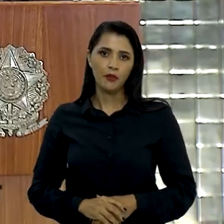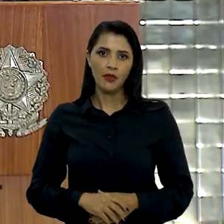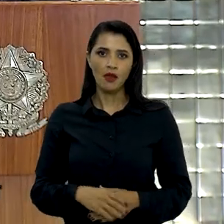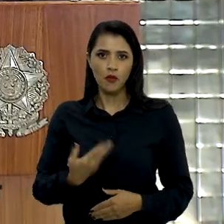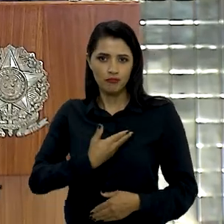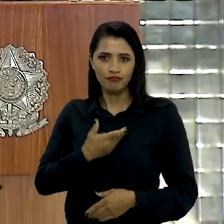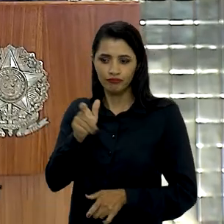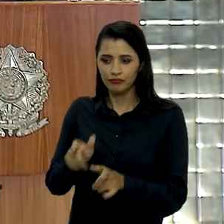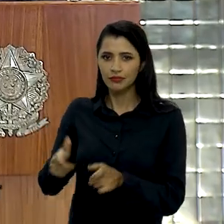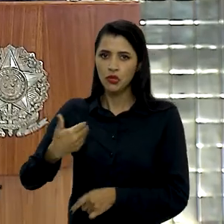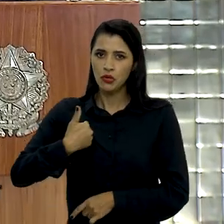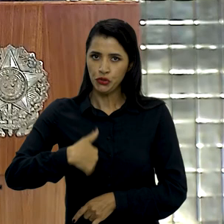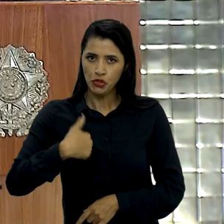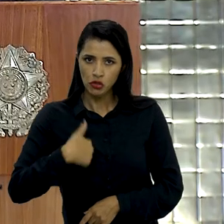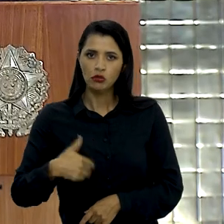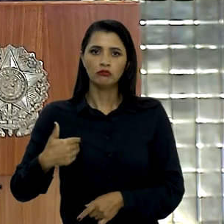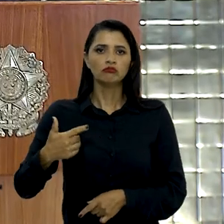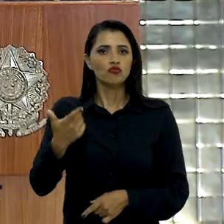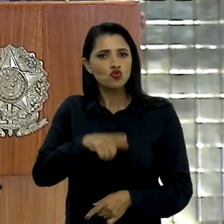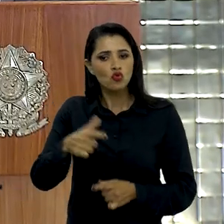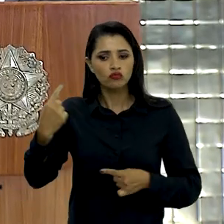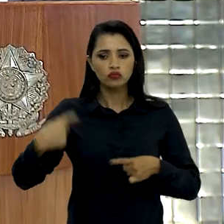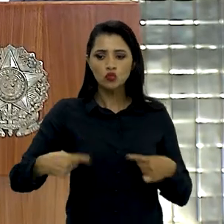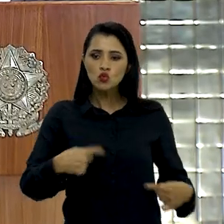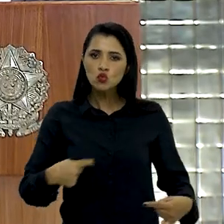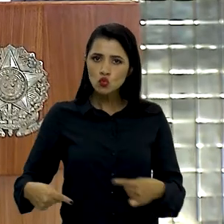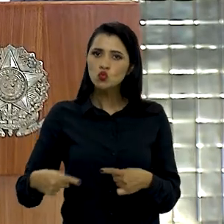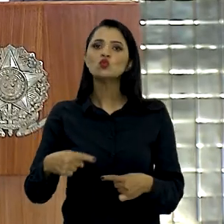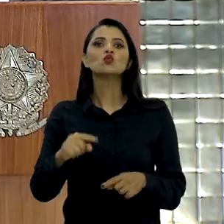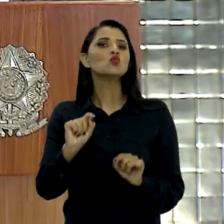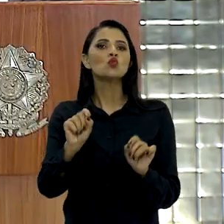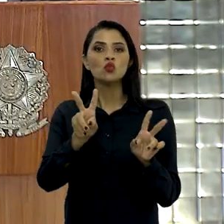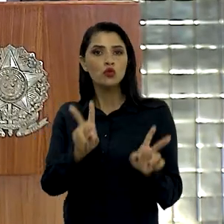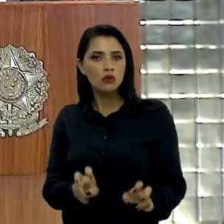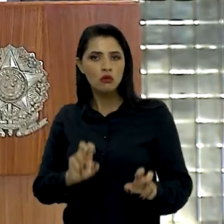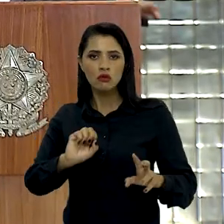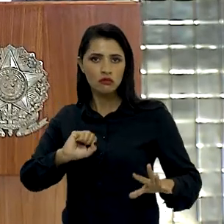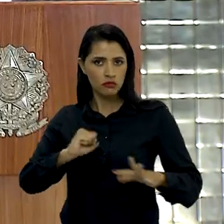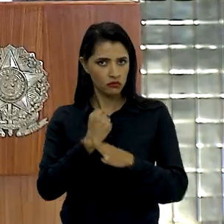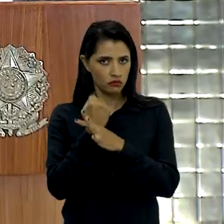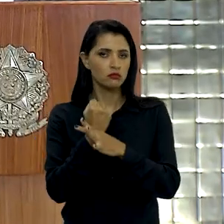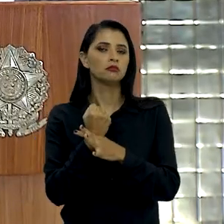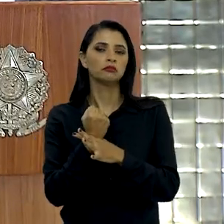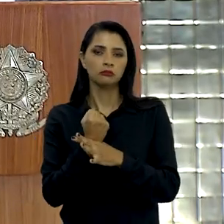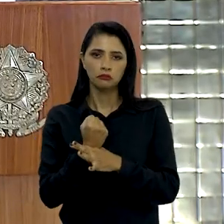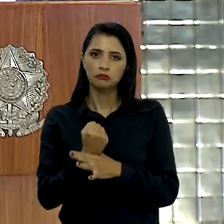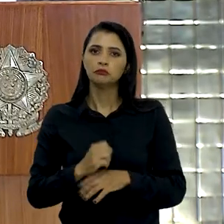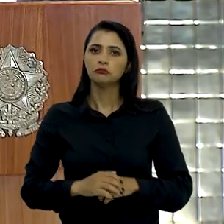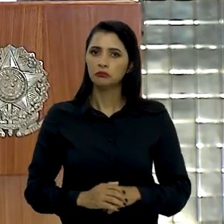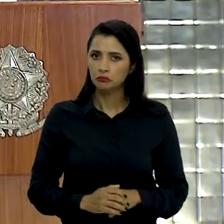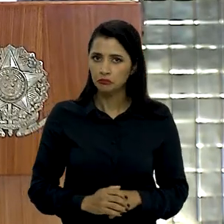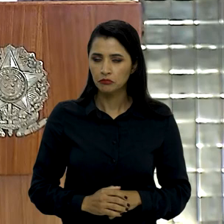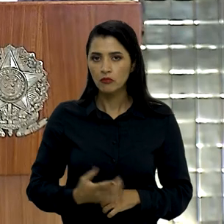Os companheiros argentinos vão rediscutir a questão das garantias.